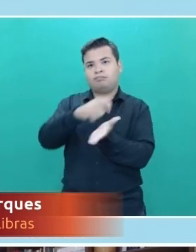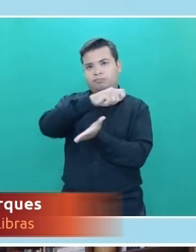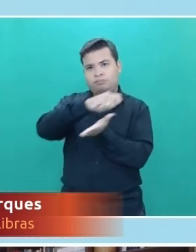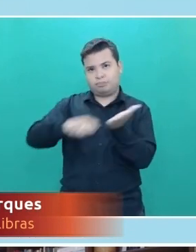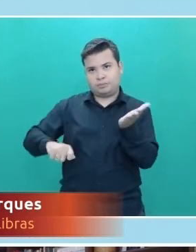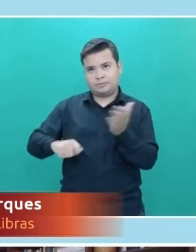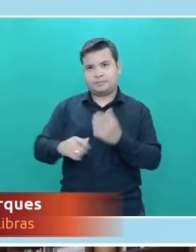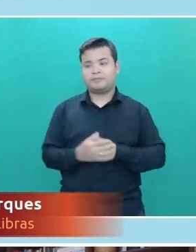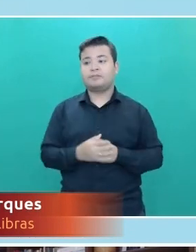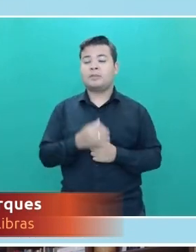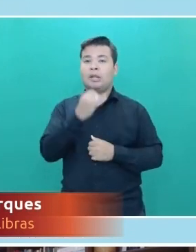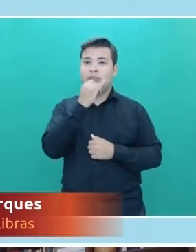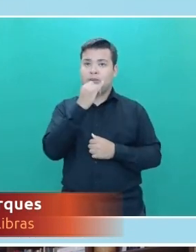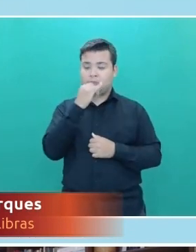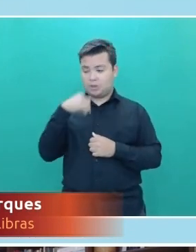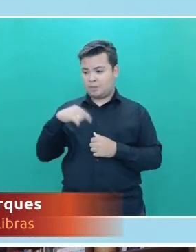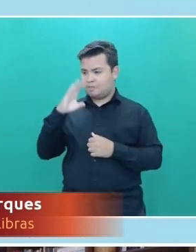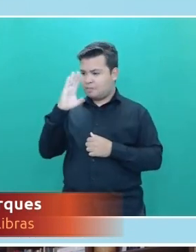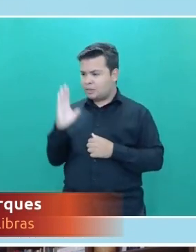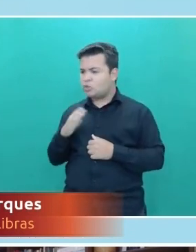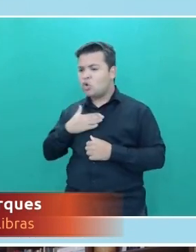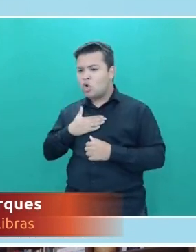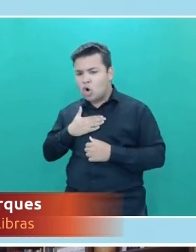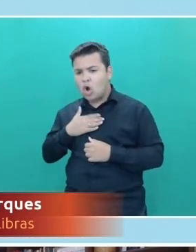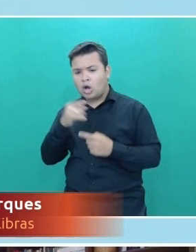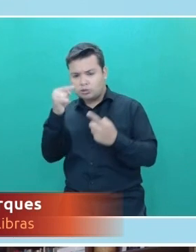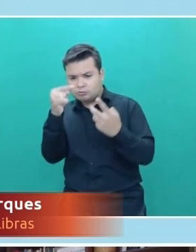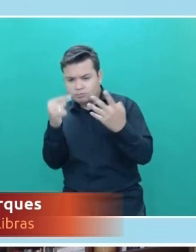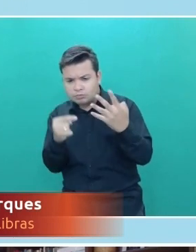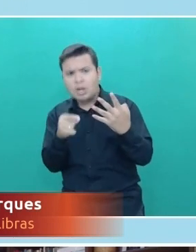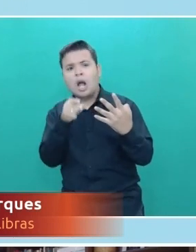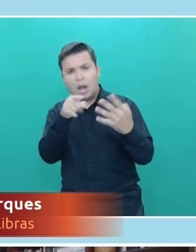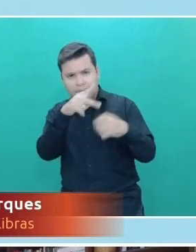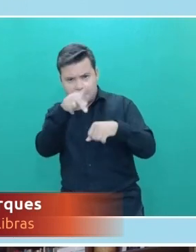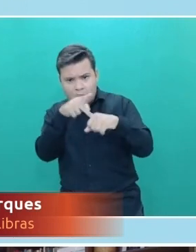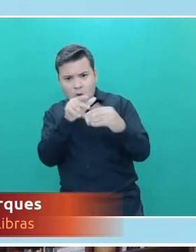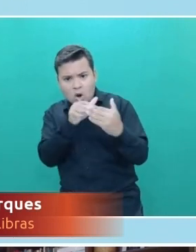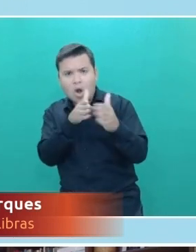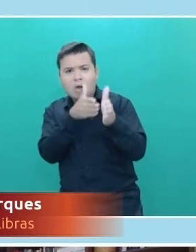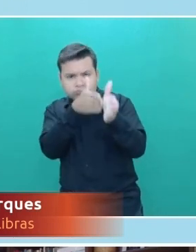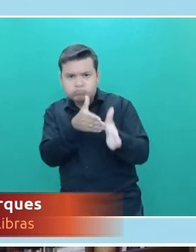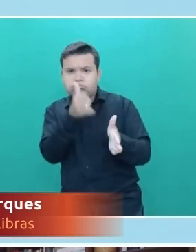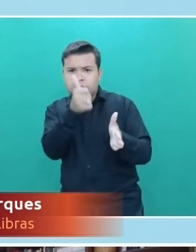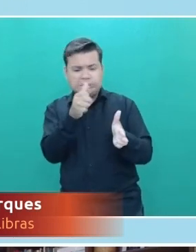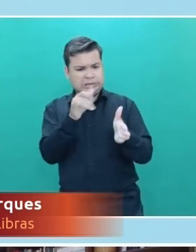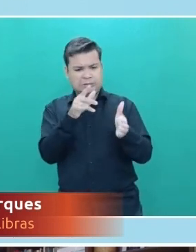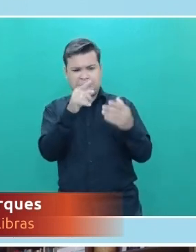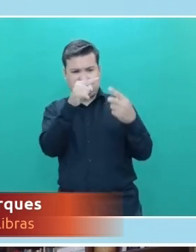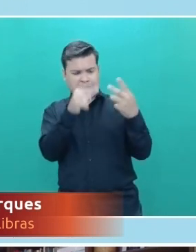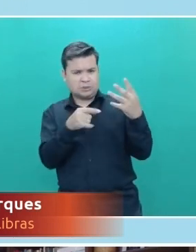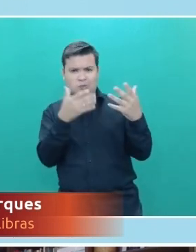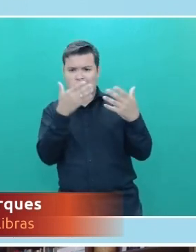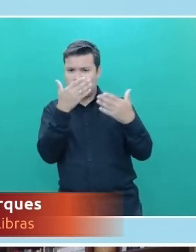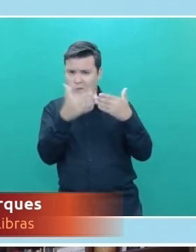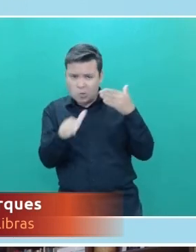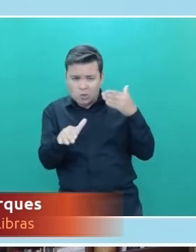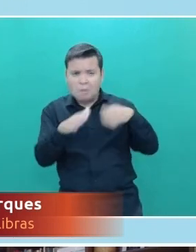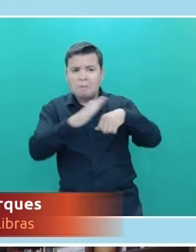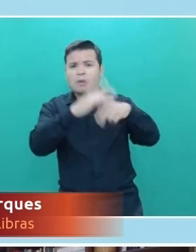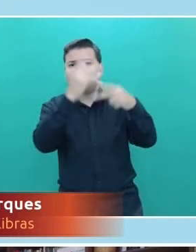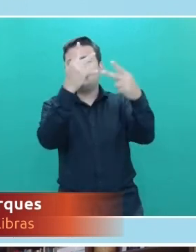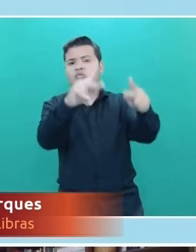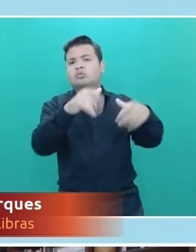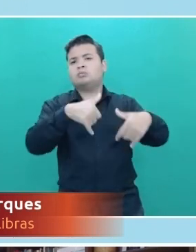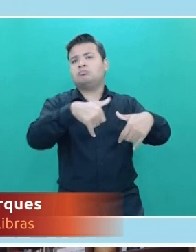conveniente para a gente se alinha. Aquilo que não for, cada um vai cuidar das suas especificidades e a gente